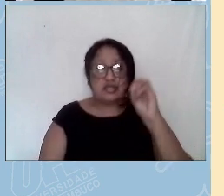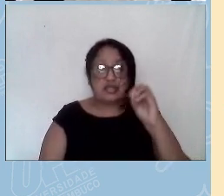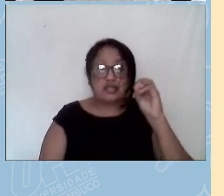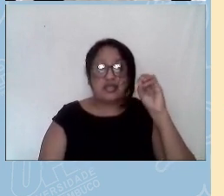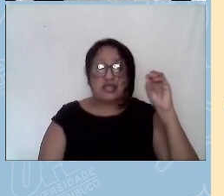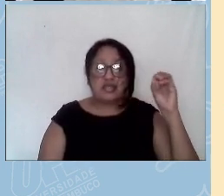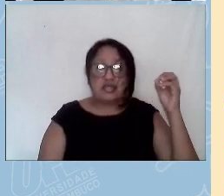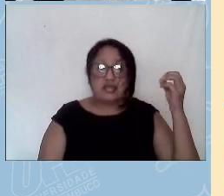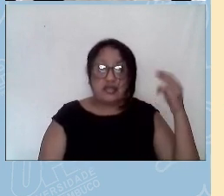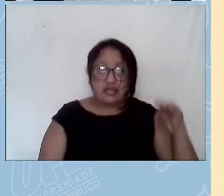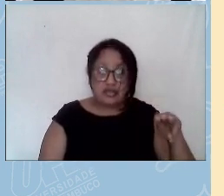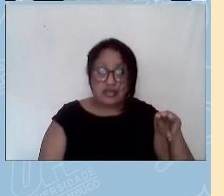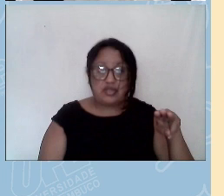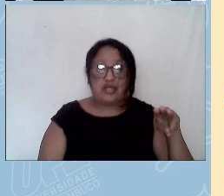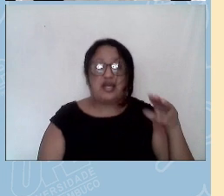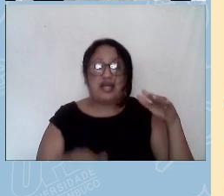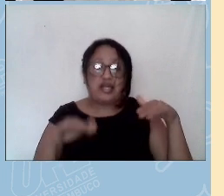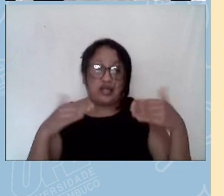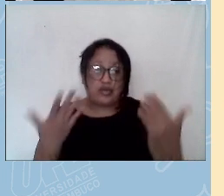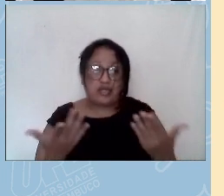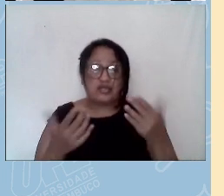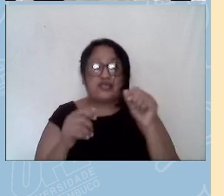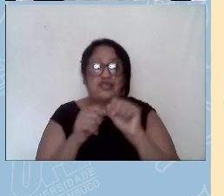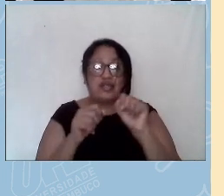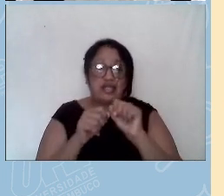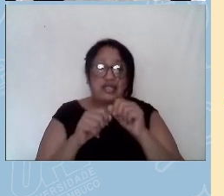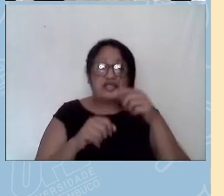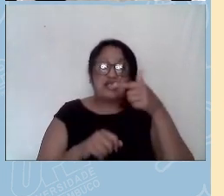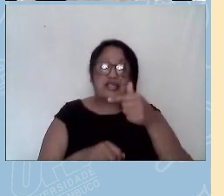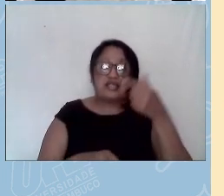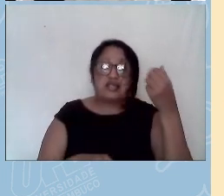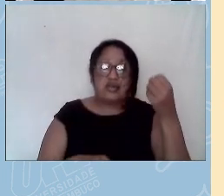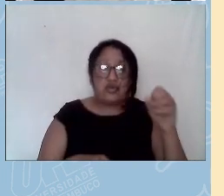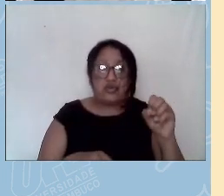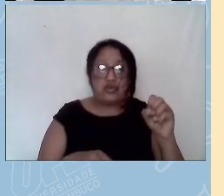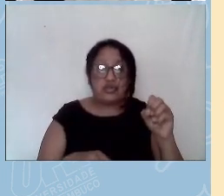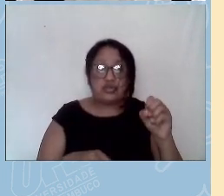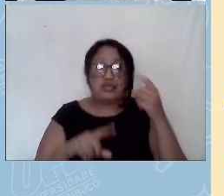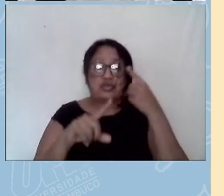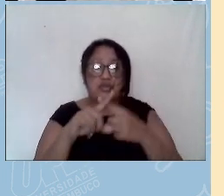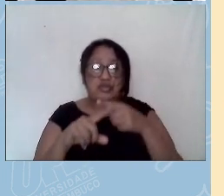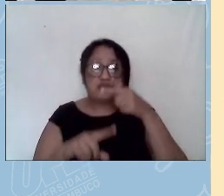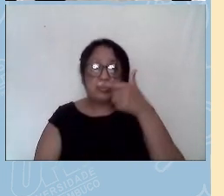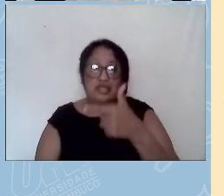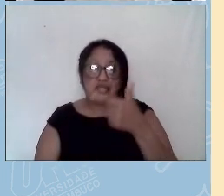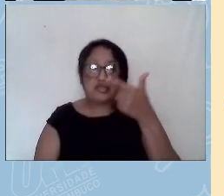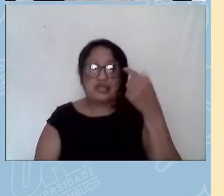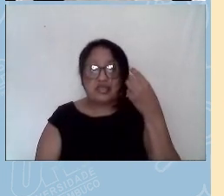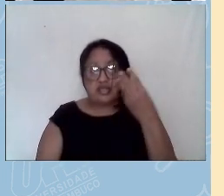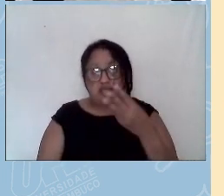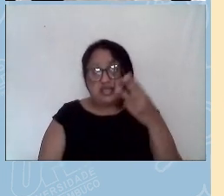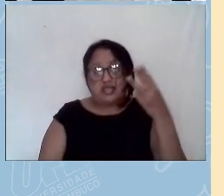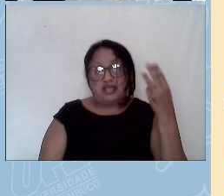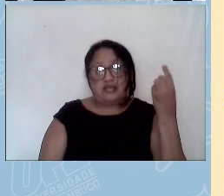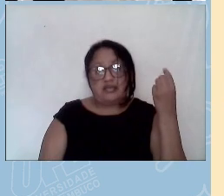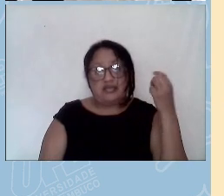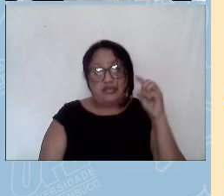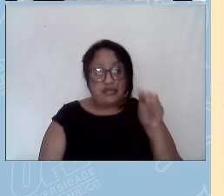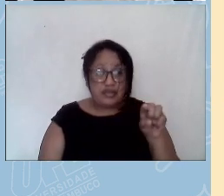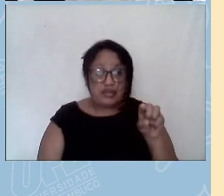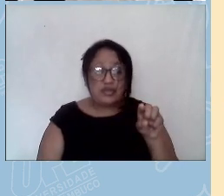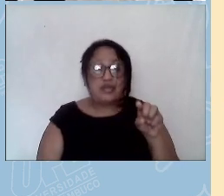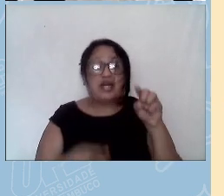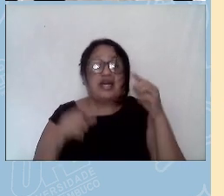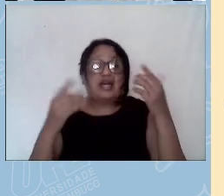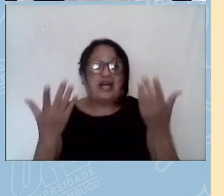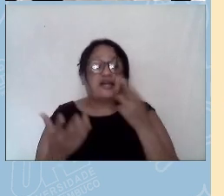78 multiplicado por 230 mil após a divisão por 100 a gente vai obter